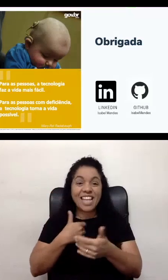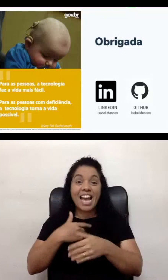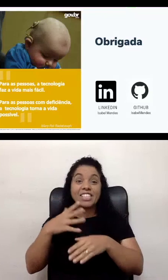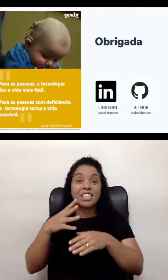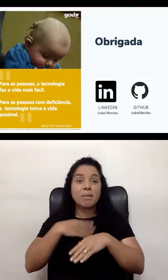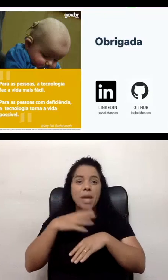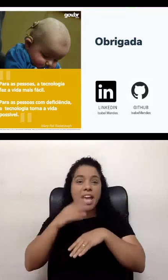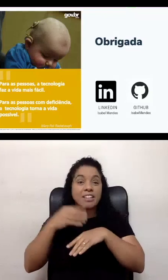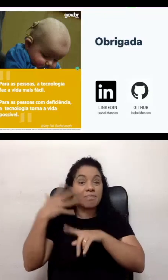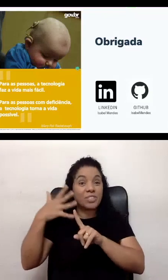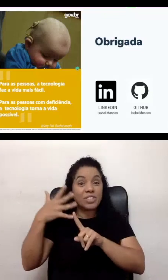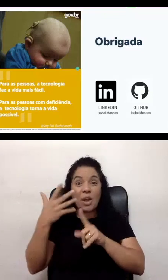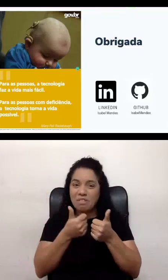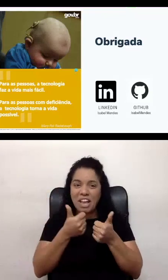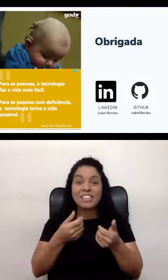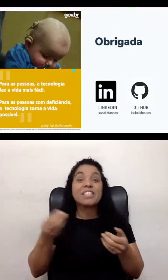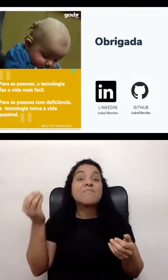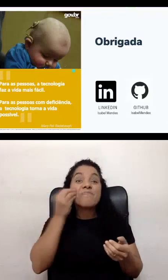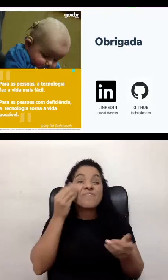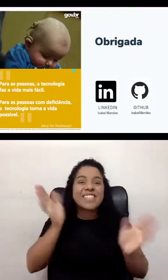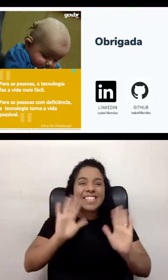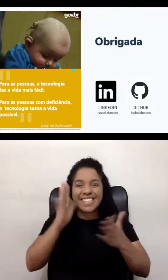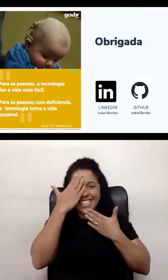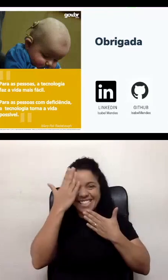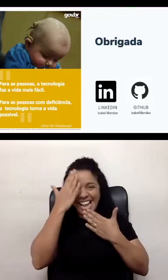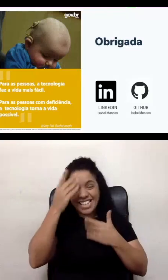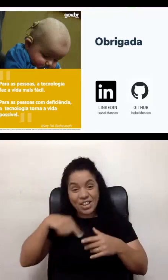conteúdo. Beijo, muito obrigada. Eu vou lá